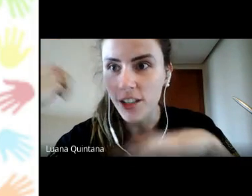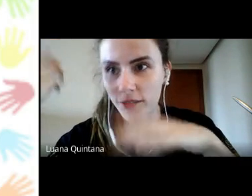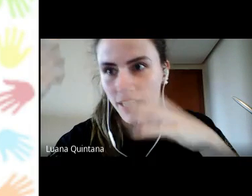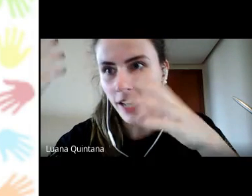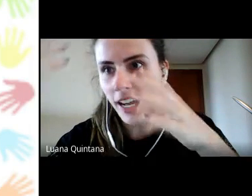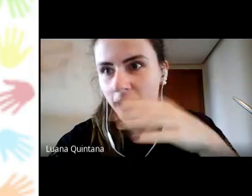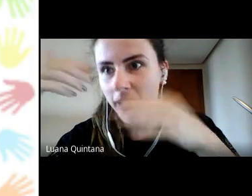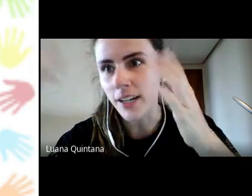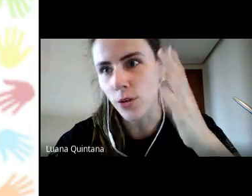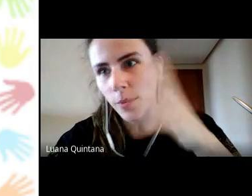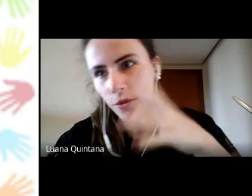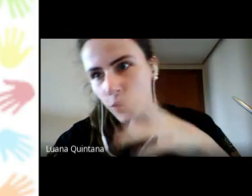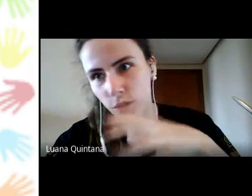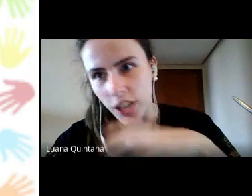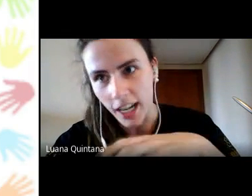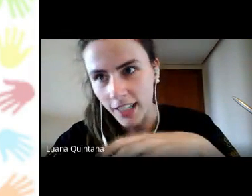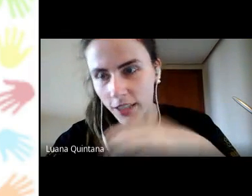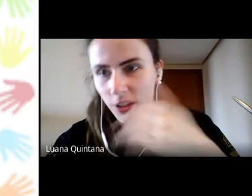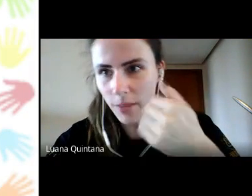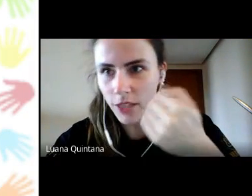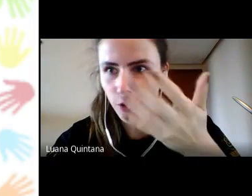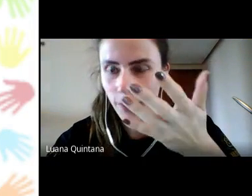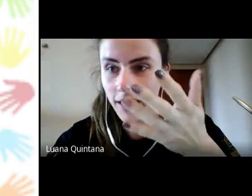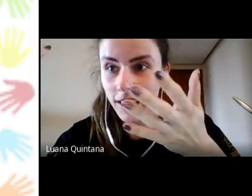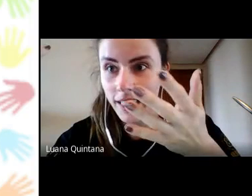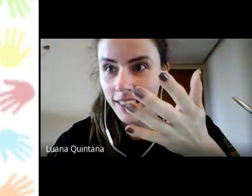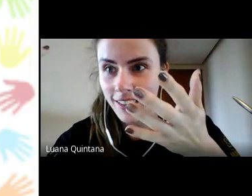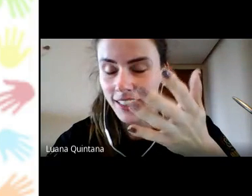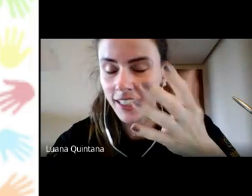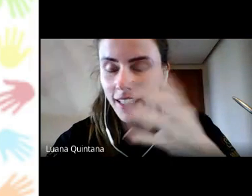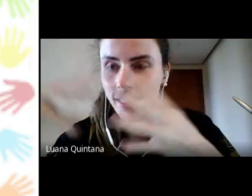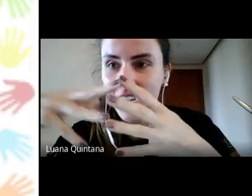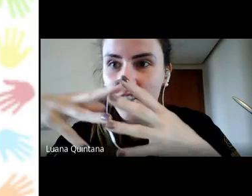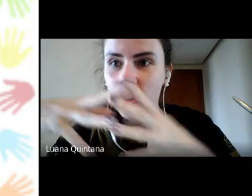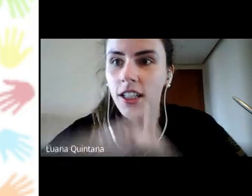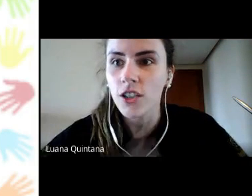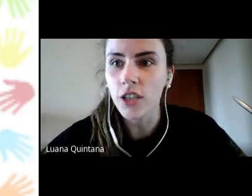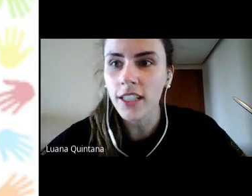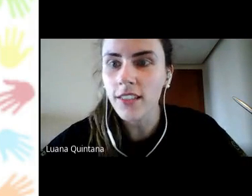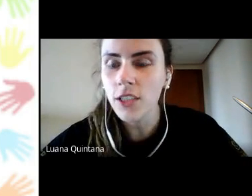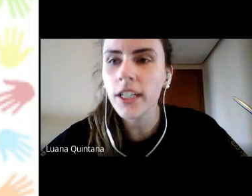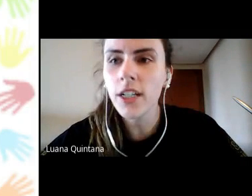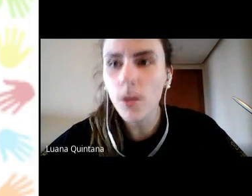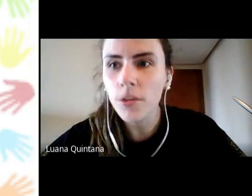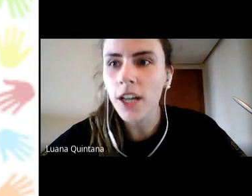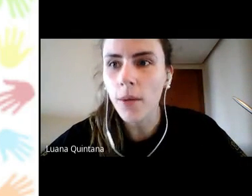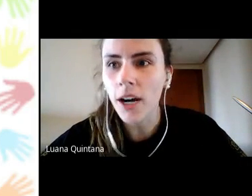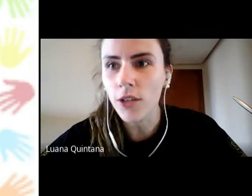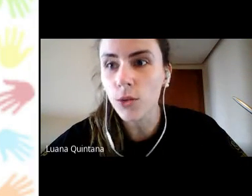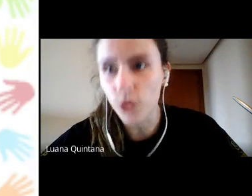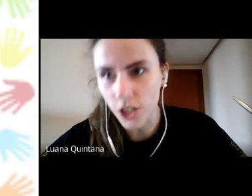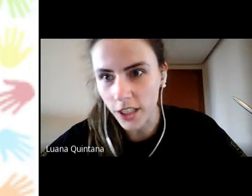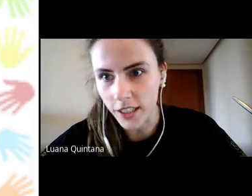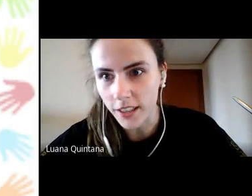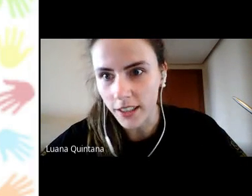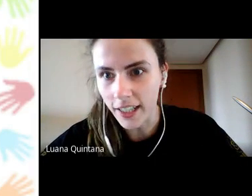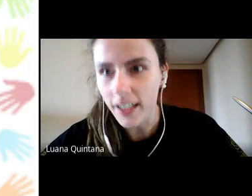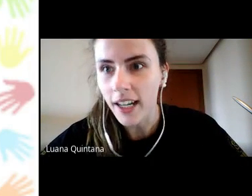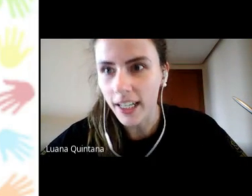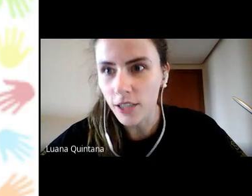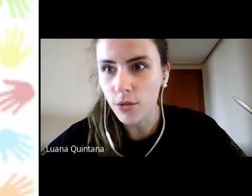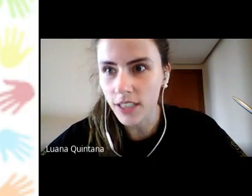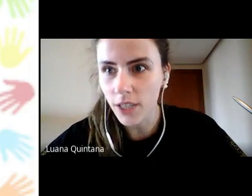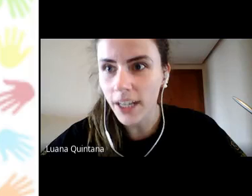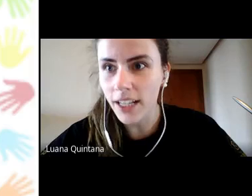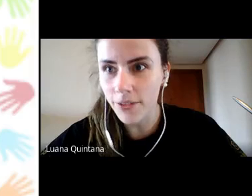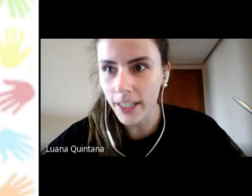porque acham, né, ou é professor de área, que eu sou formada em letras, né, na realidade, só que assim, tu tem como dar uma aula lúdica, né,